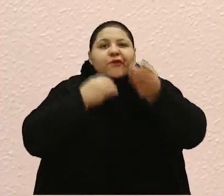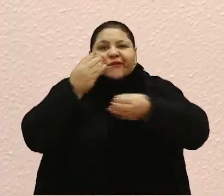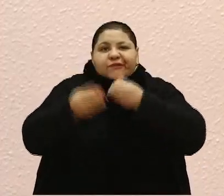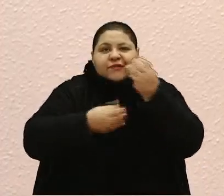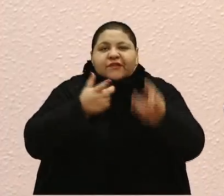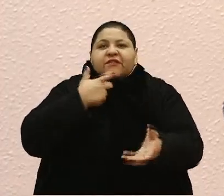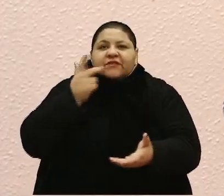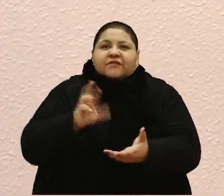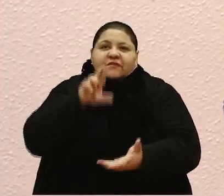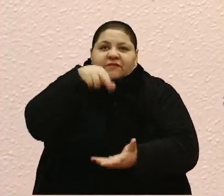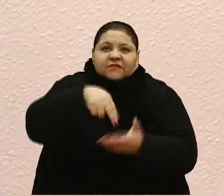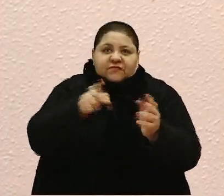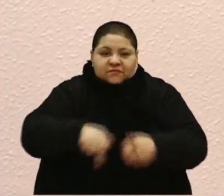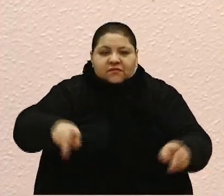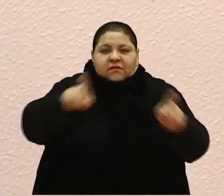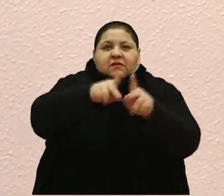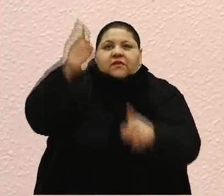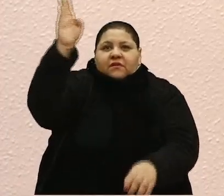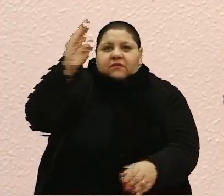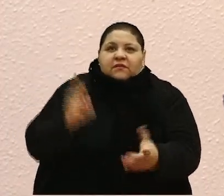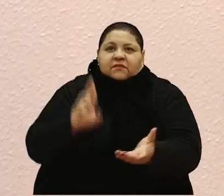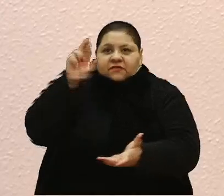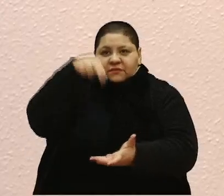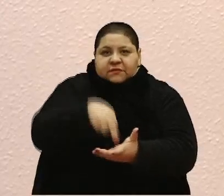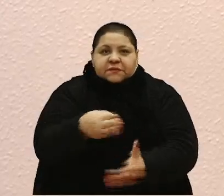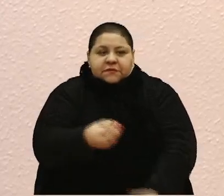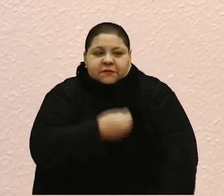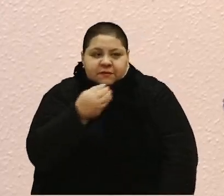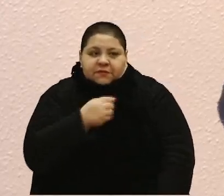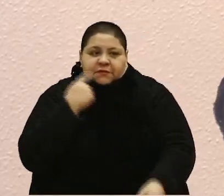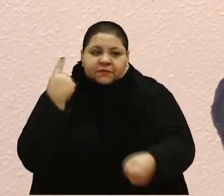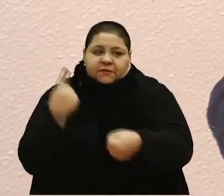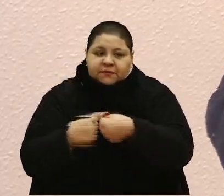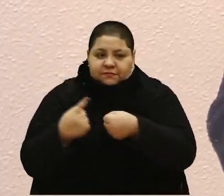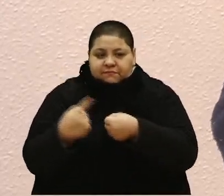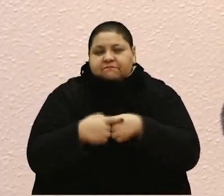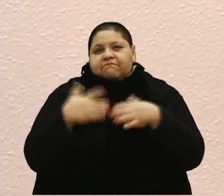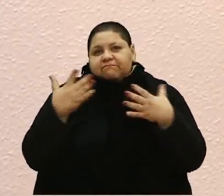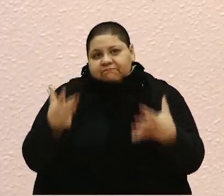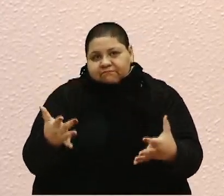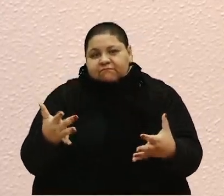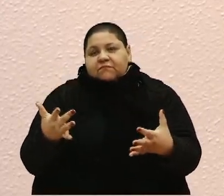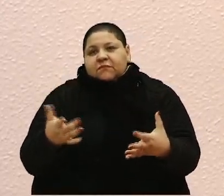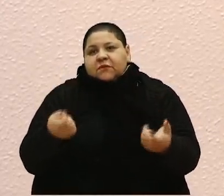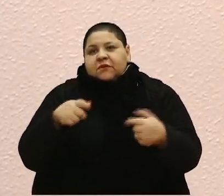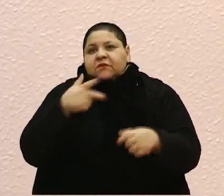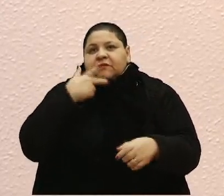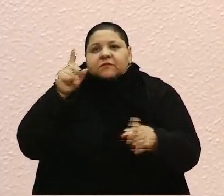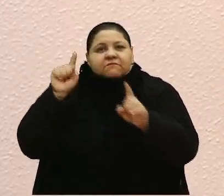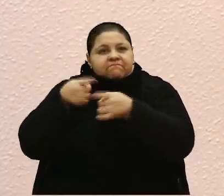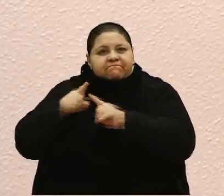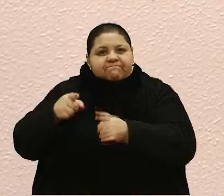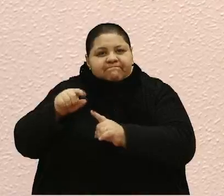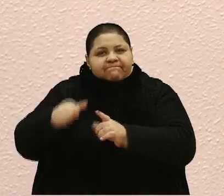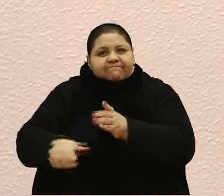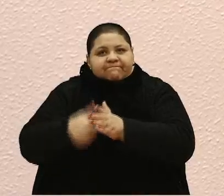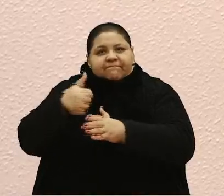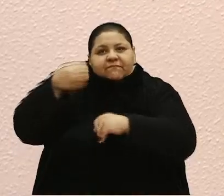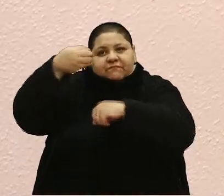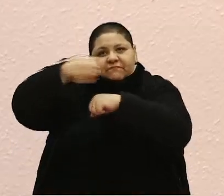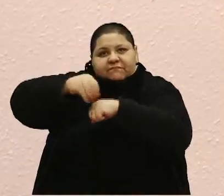fala da realidade do povo brasileiro e da realidade que a gente vive na nossa cidade, no nosso país. Então, não queria deixar de falar aqui da minha música predileta.